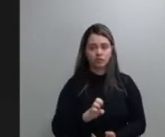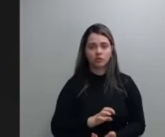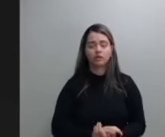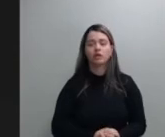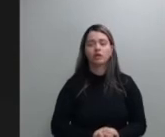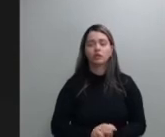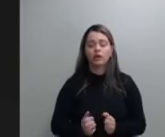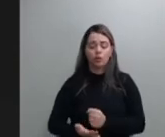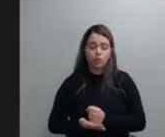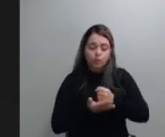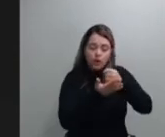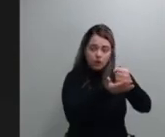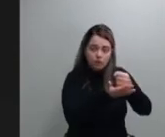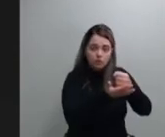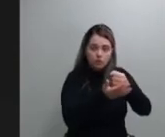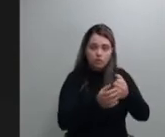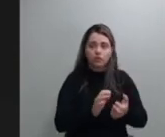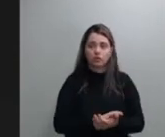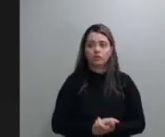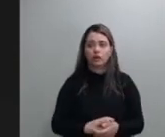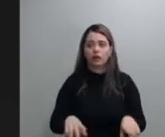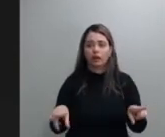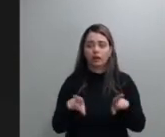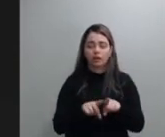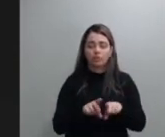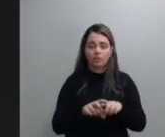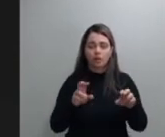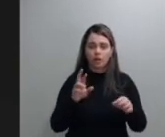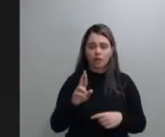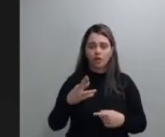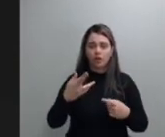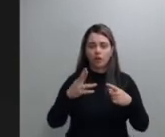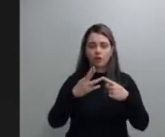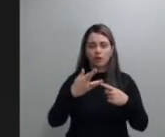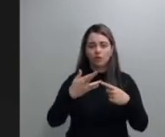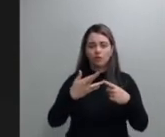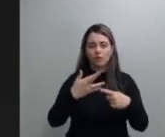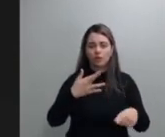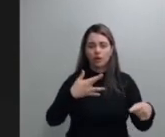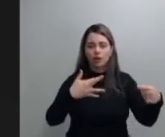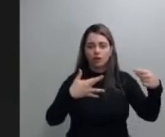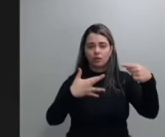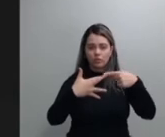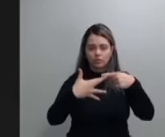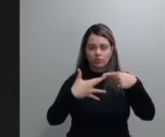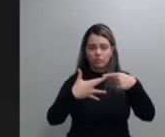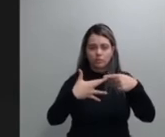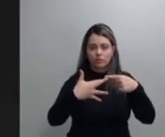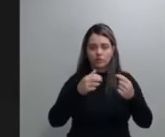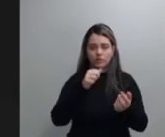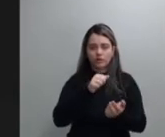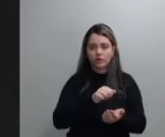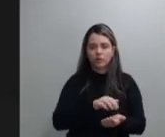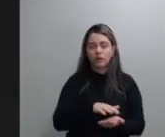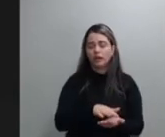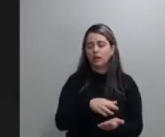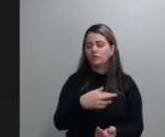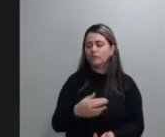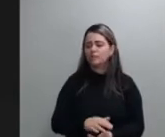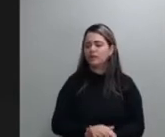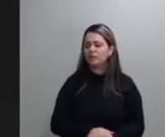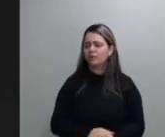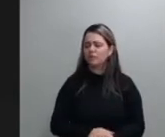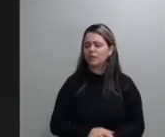sustentar a inadmissibilidade do recurso especial recurso foi inadmitido tendo sido interposto agravo posteriormente convertido em recurso especial